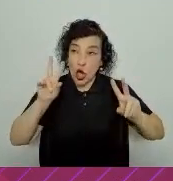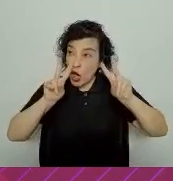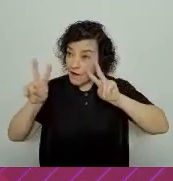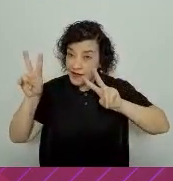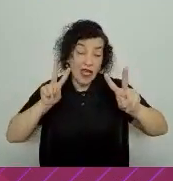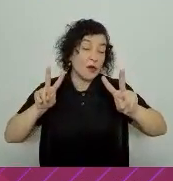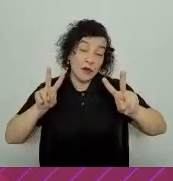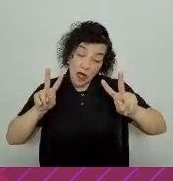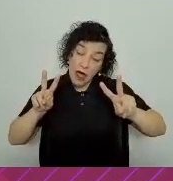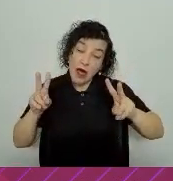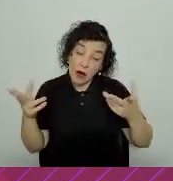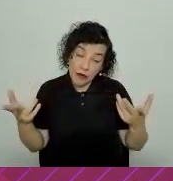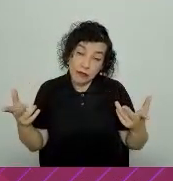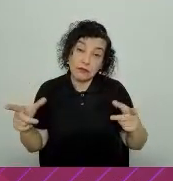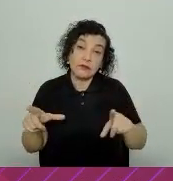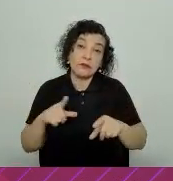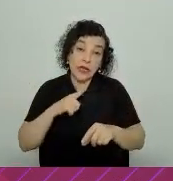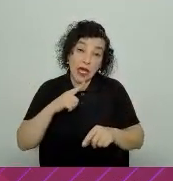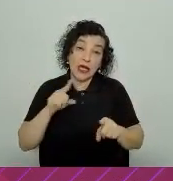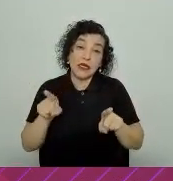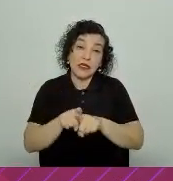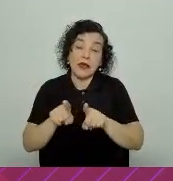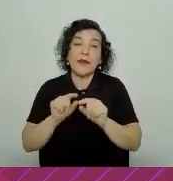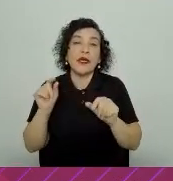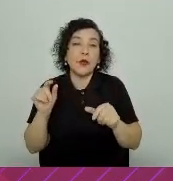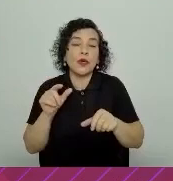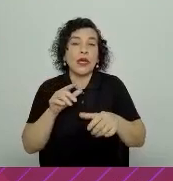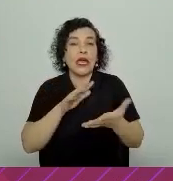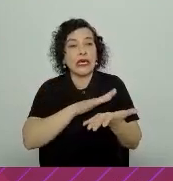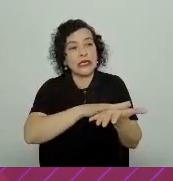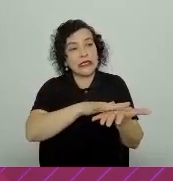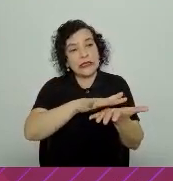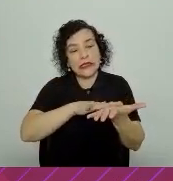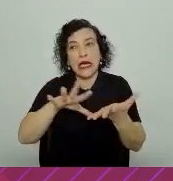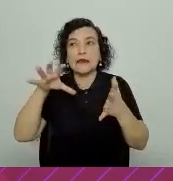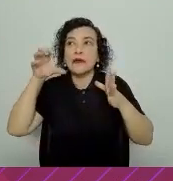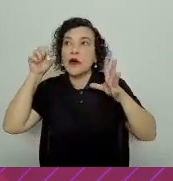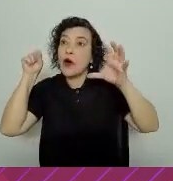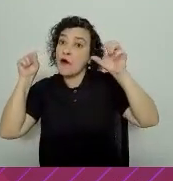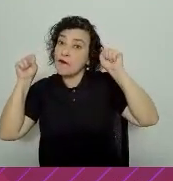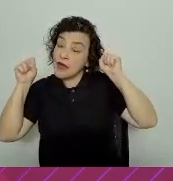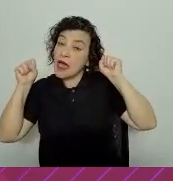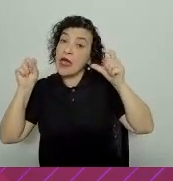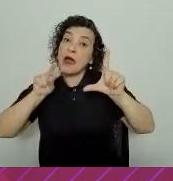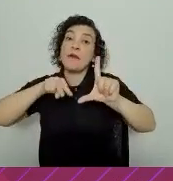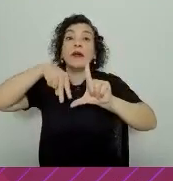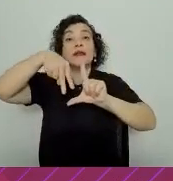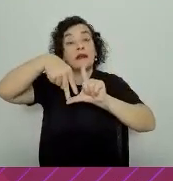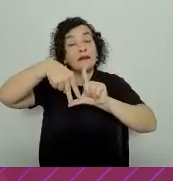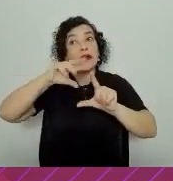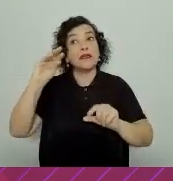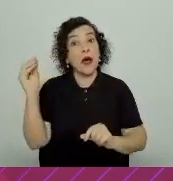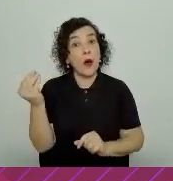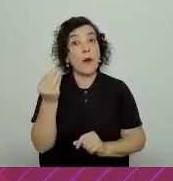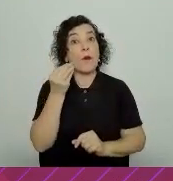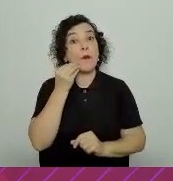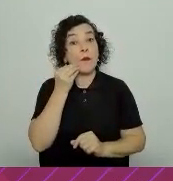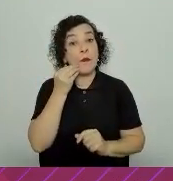tem o tátil o auditivo então meta verso nos dá oportunidade para